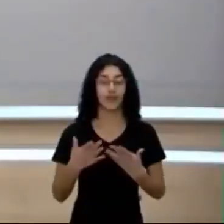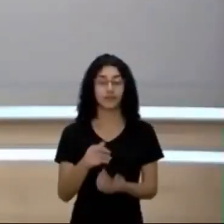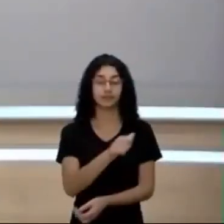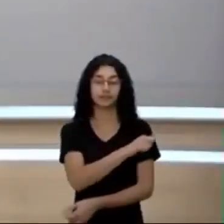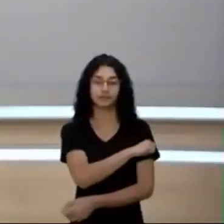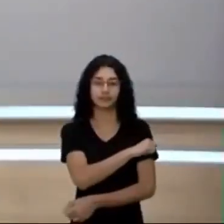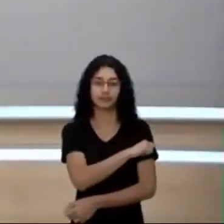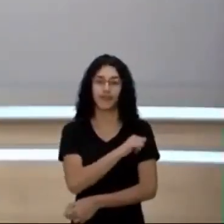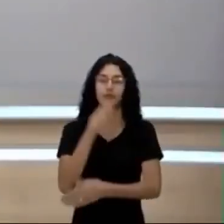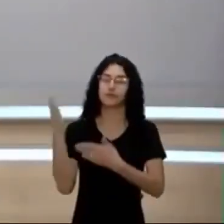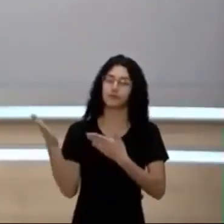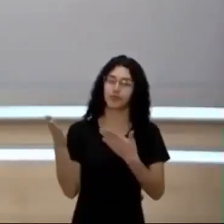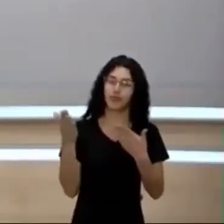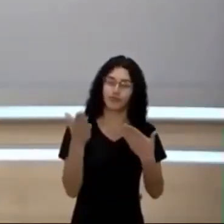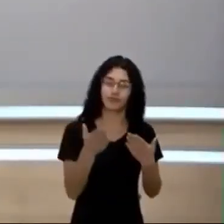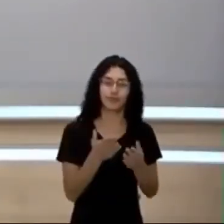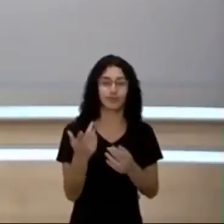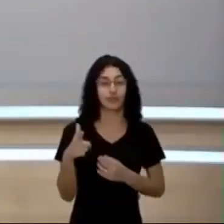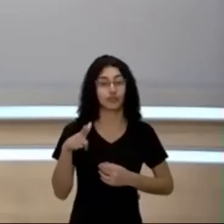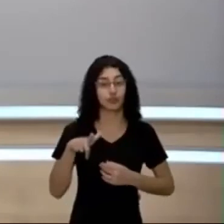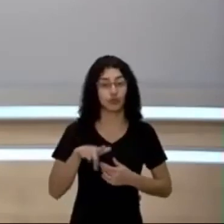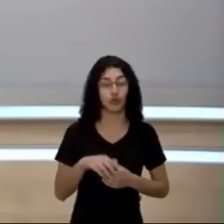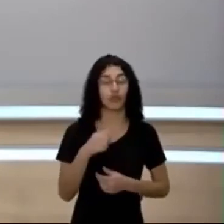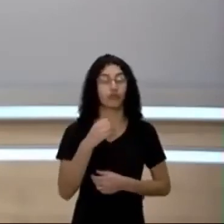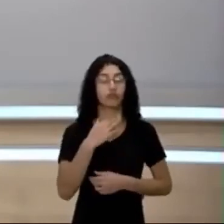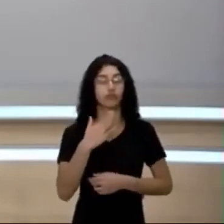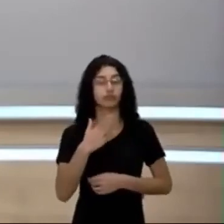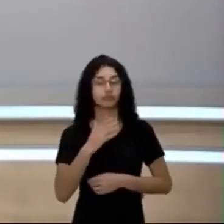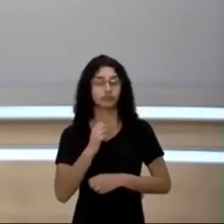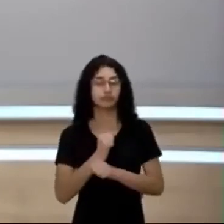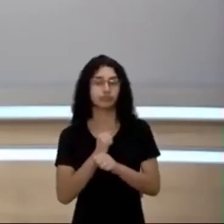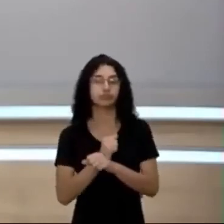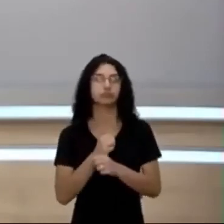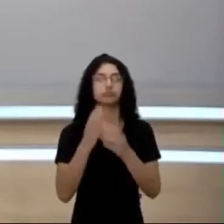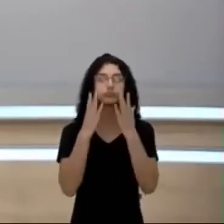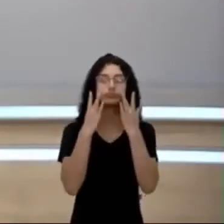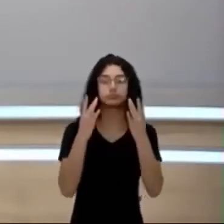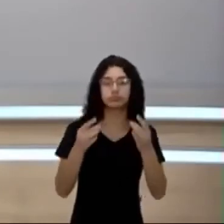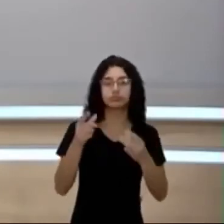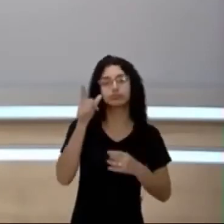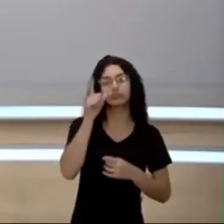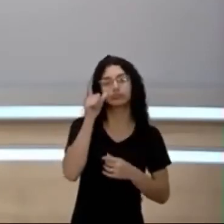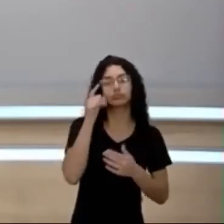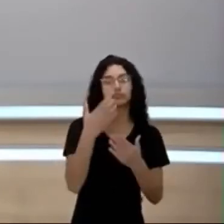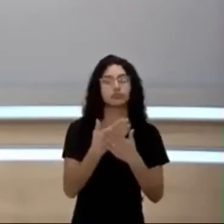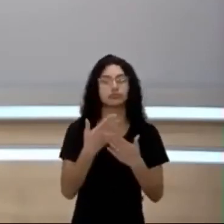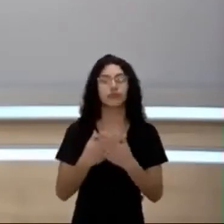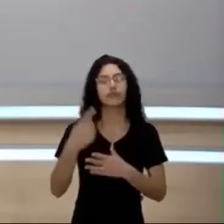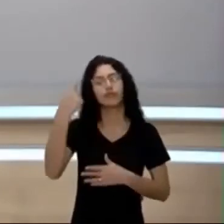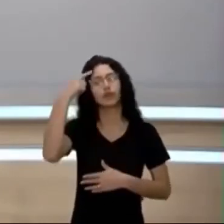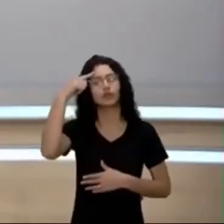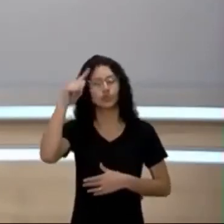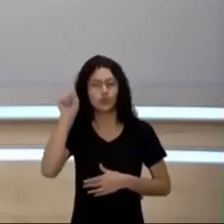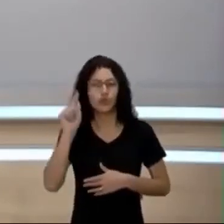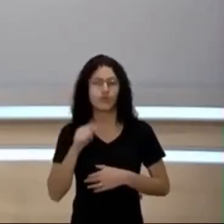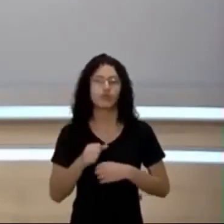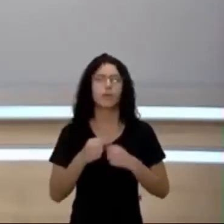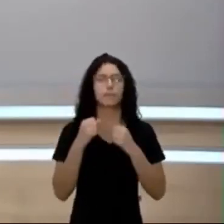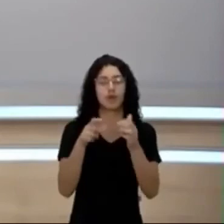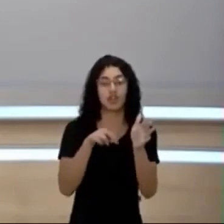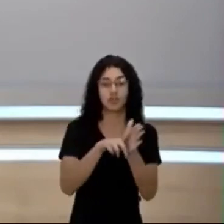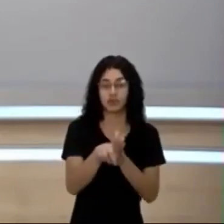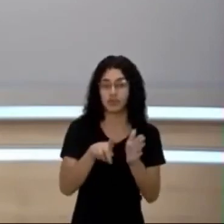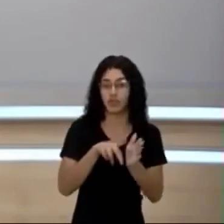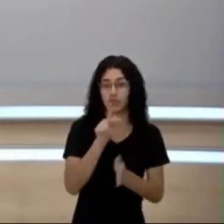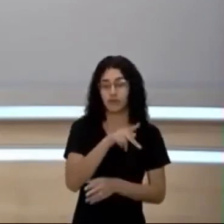Olá, estudantes, bem-vindos de volta. Espero que vocês tenham apreciado a aula. Em caso de dúvida, vocês podem perguntar para o